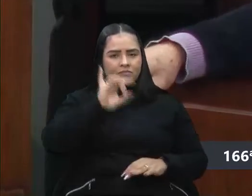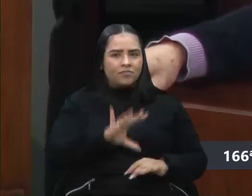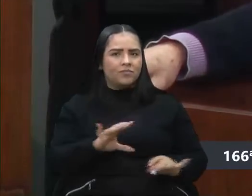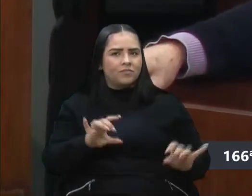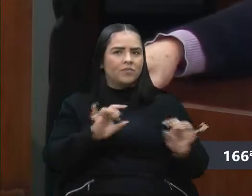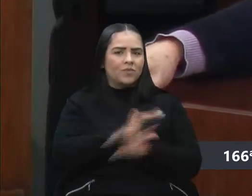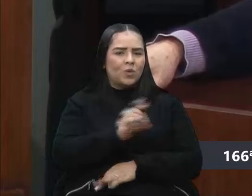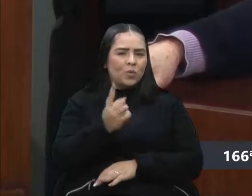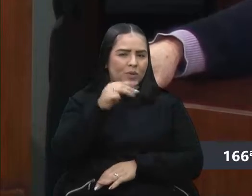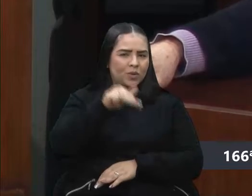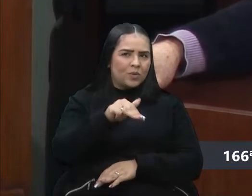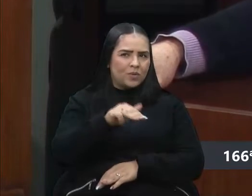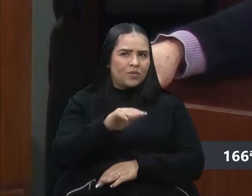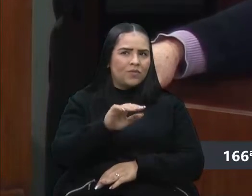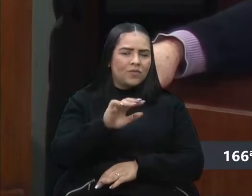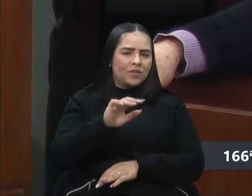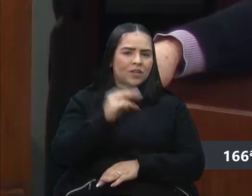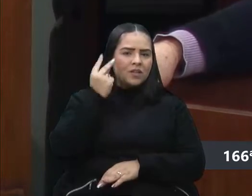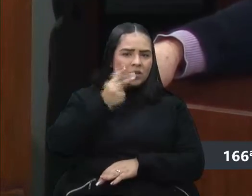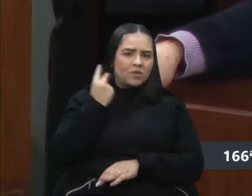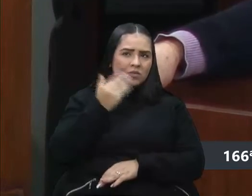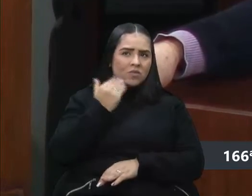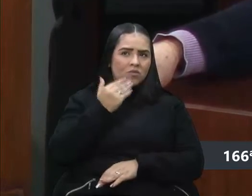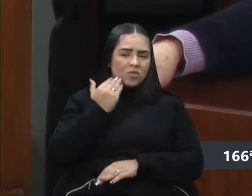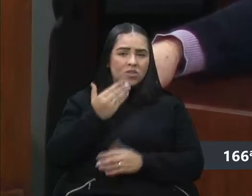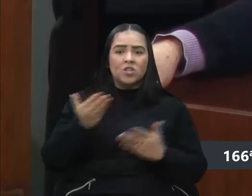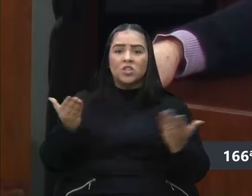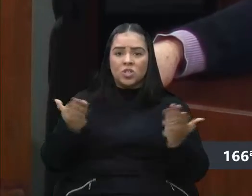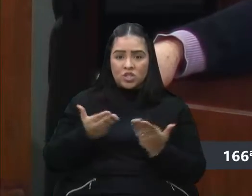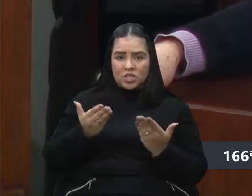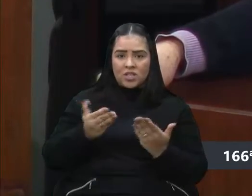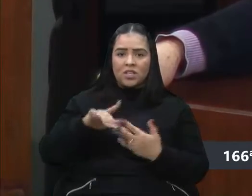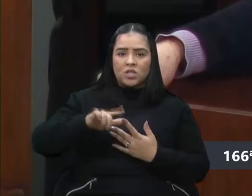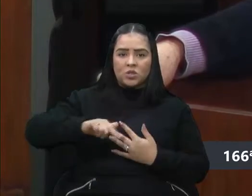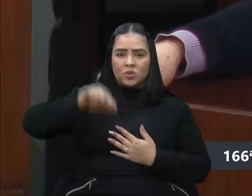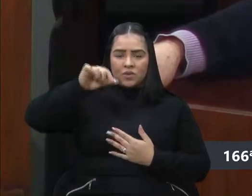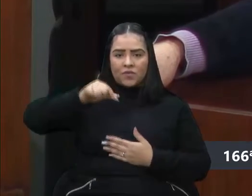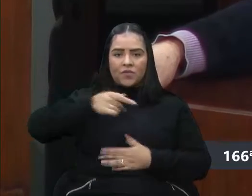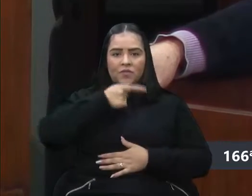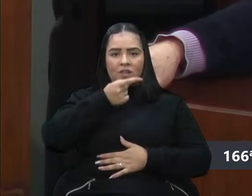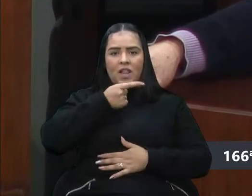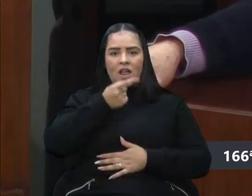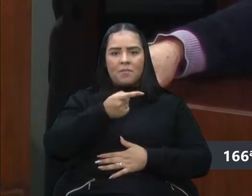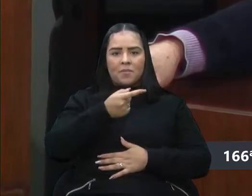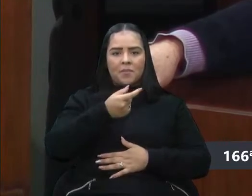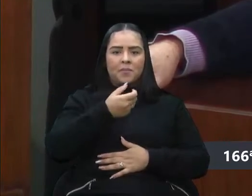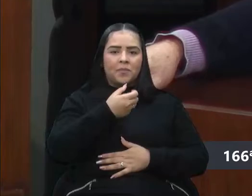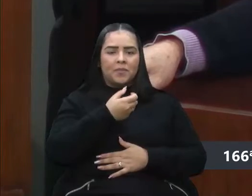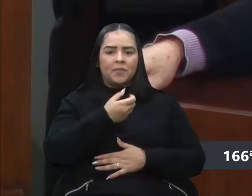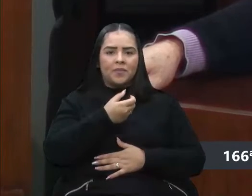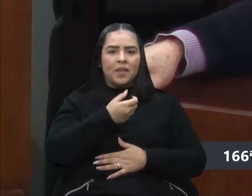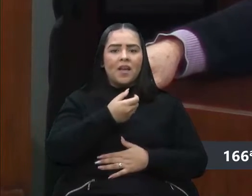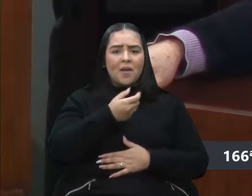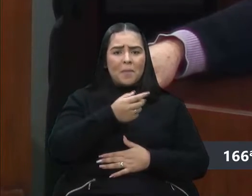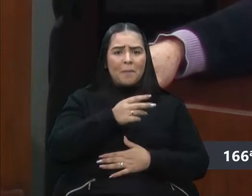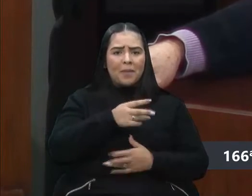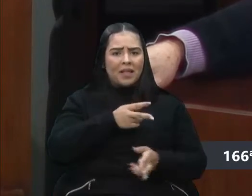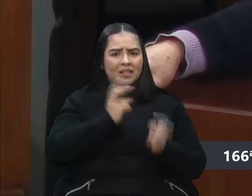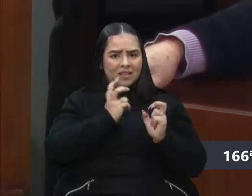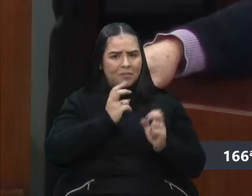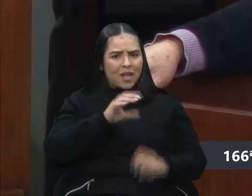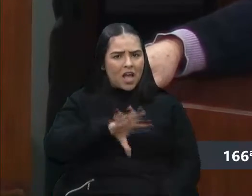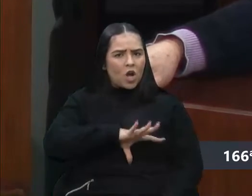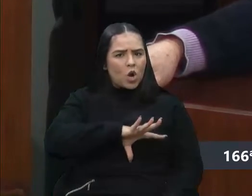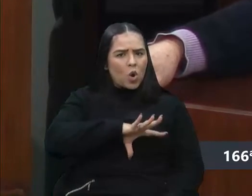de mais um minuto, vereadora Marisol, que foi mestre de cerimônia já na escolha. Olha a coragem da nossa